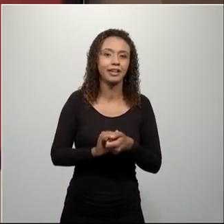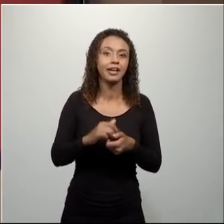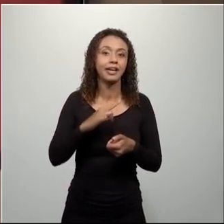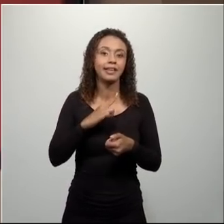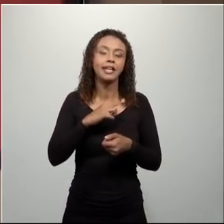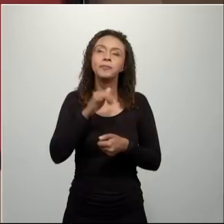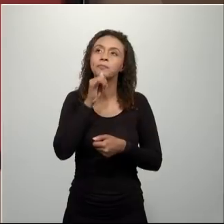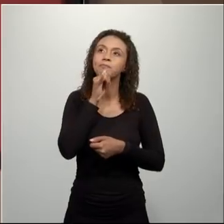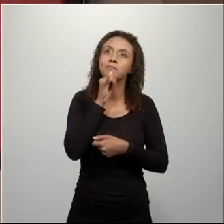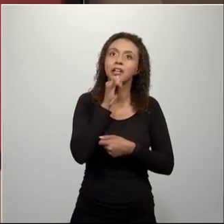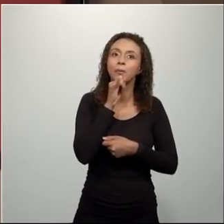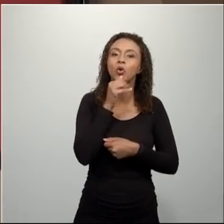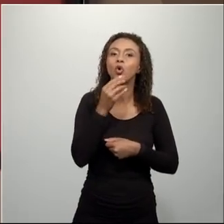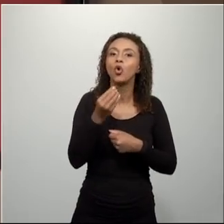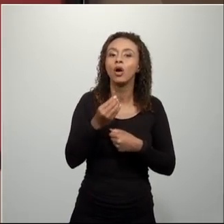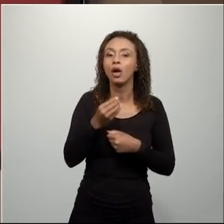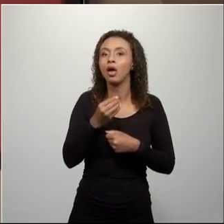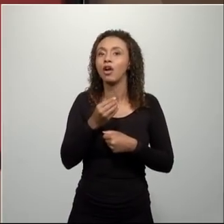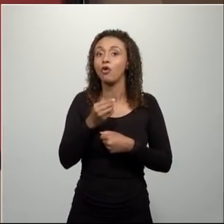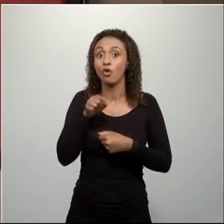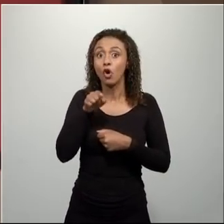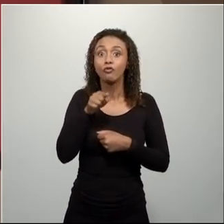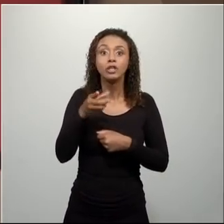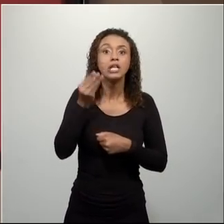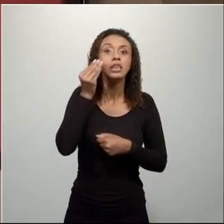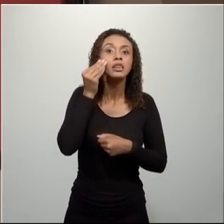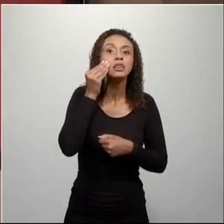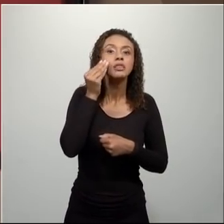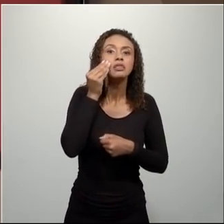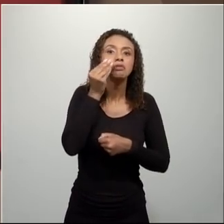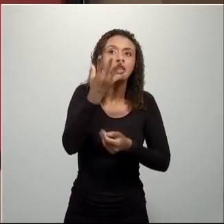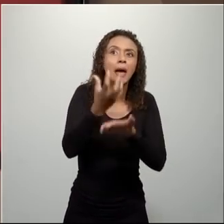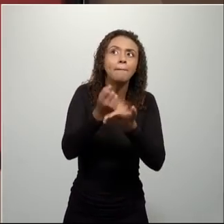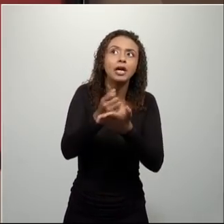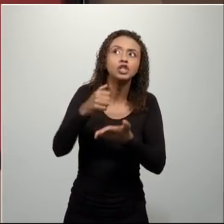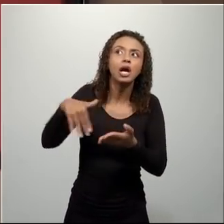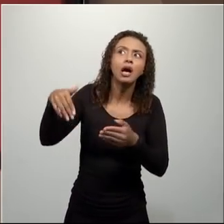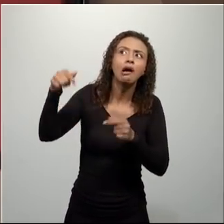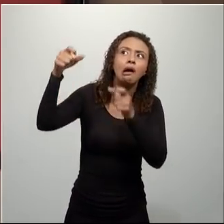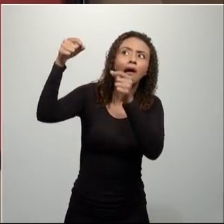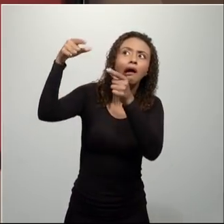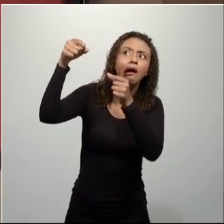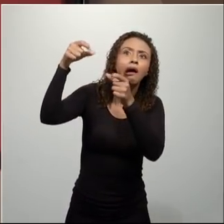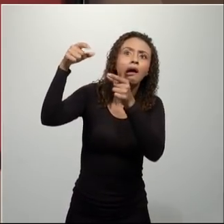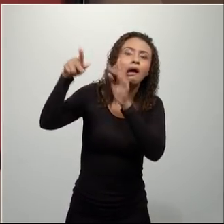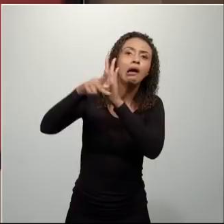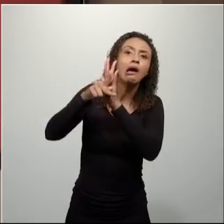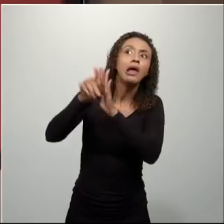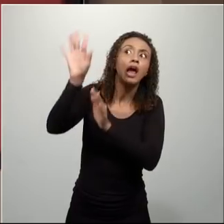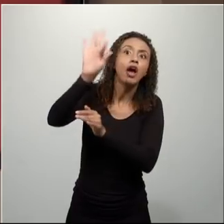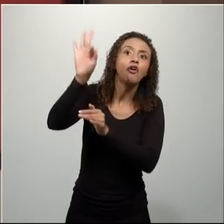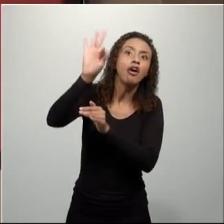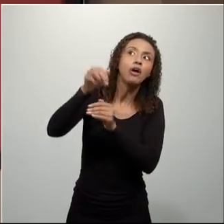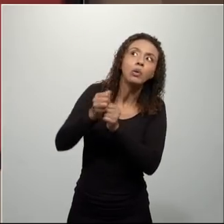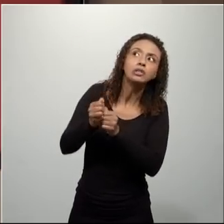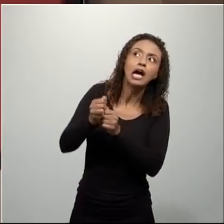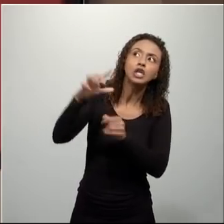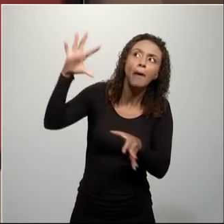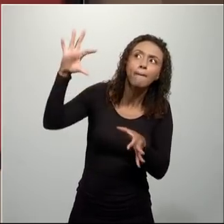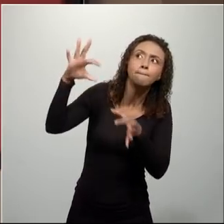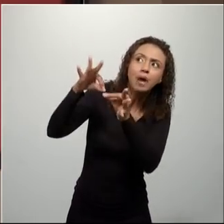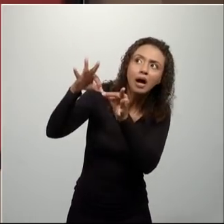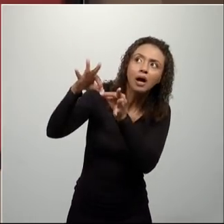aplicação elas vêem o conteúdo que está trafegando e da boquinha especificamente totti boa parte dos das implementações